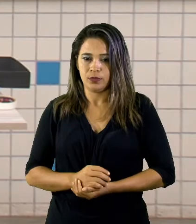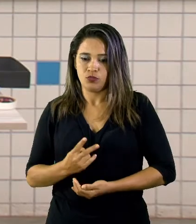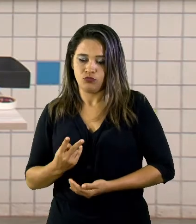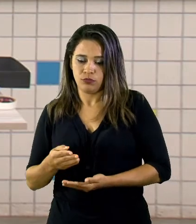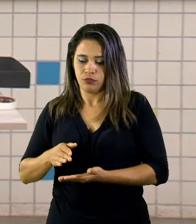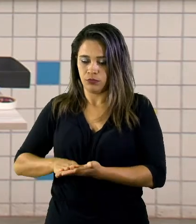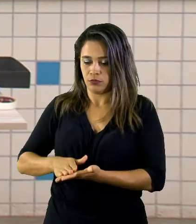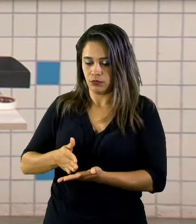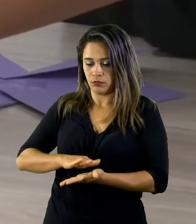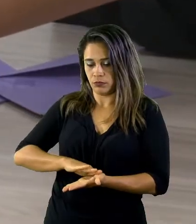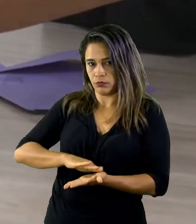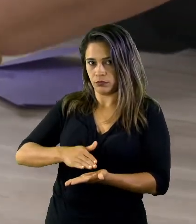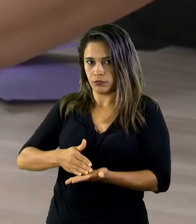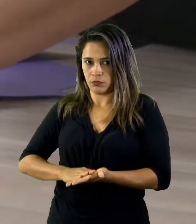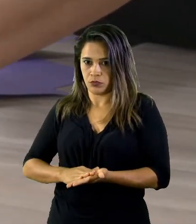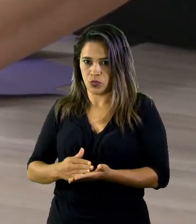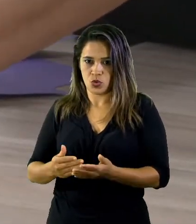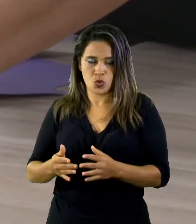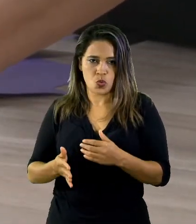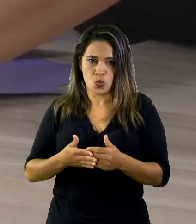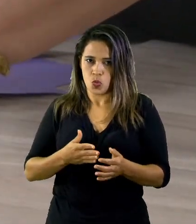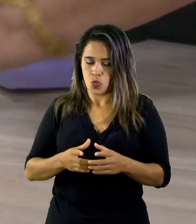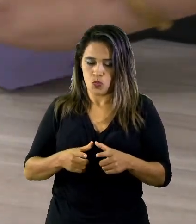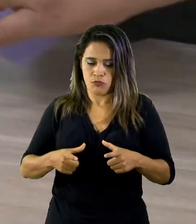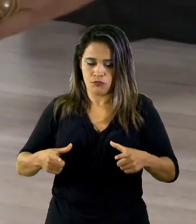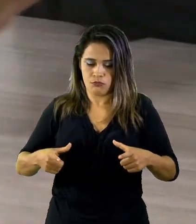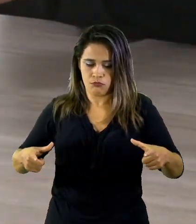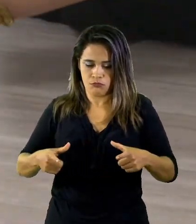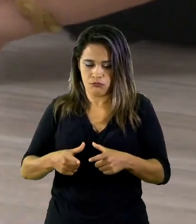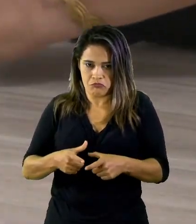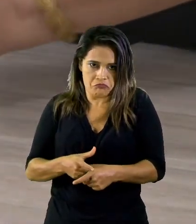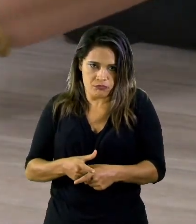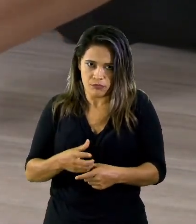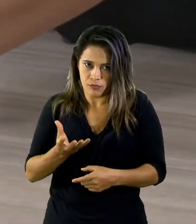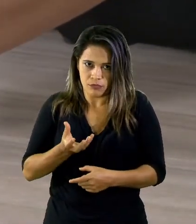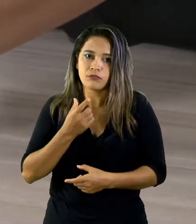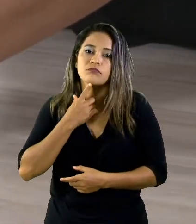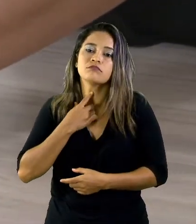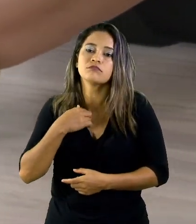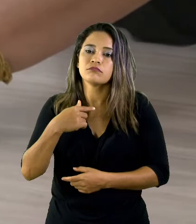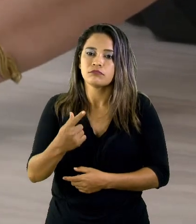dobraduras do tamanho que você quiser fazer a borboletinha e vai